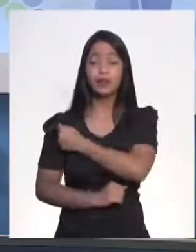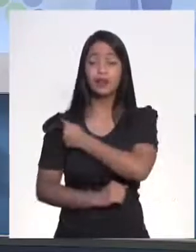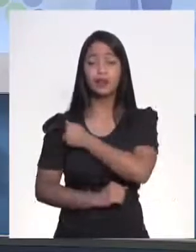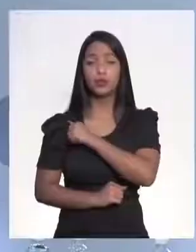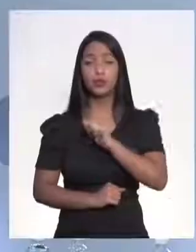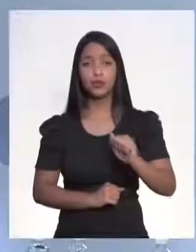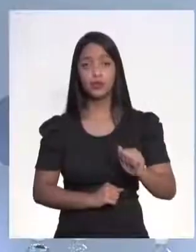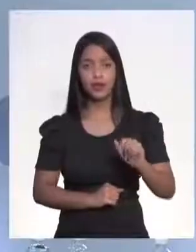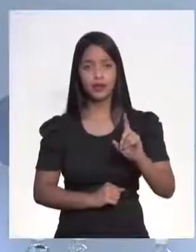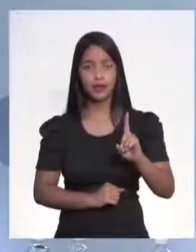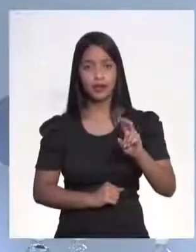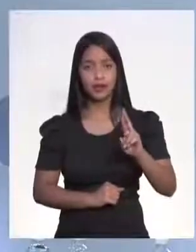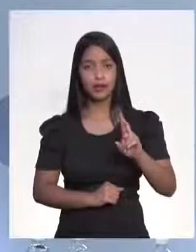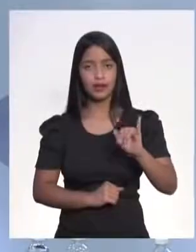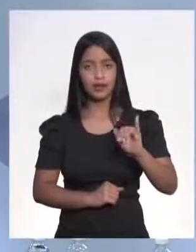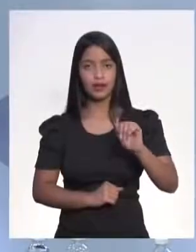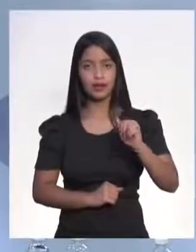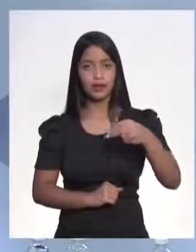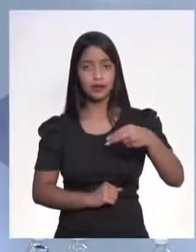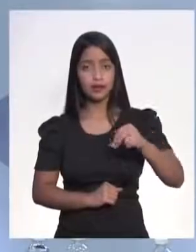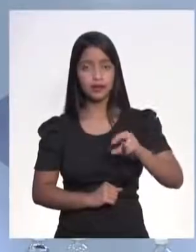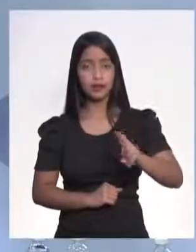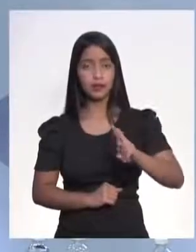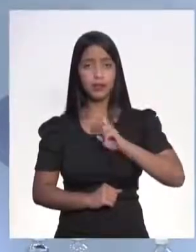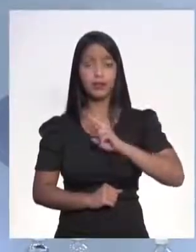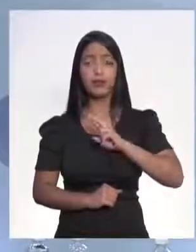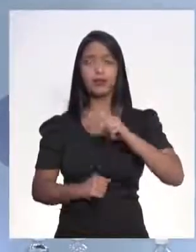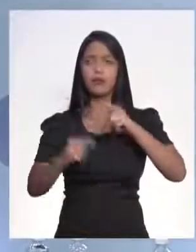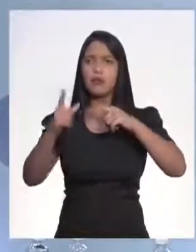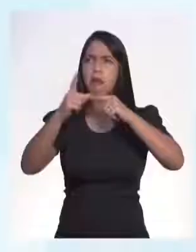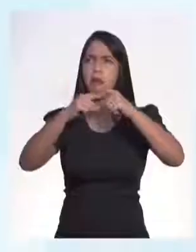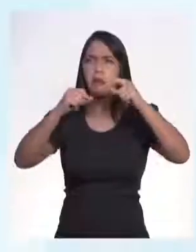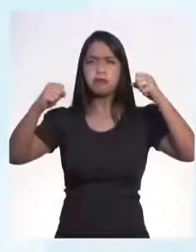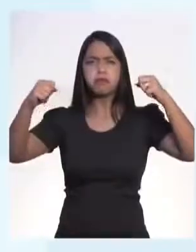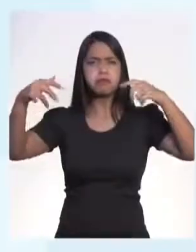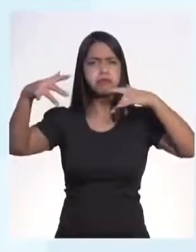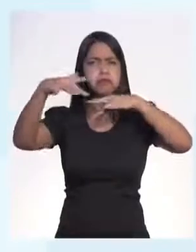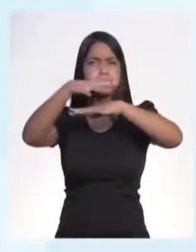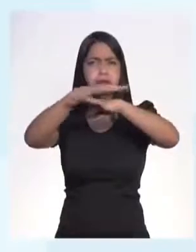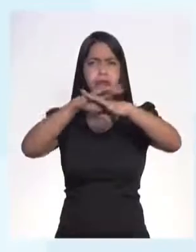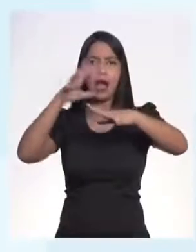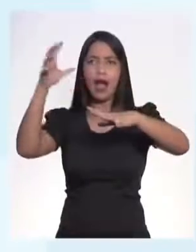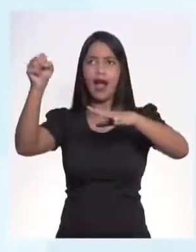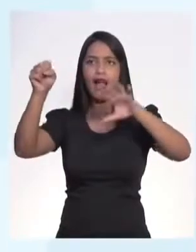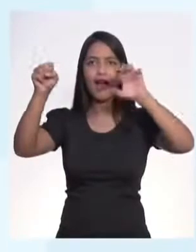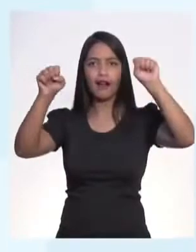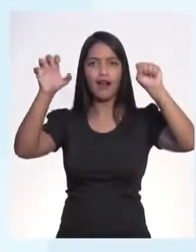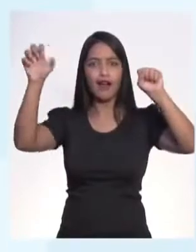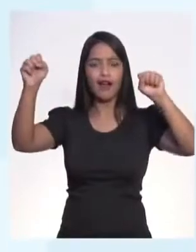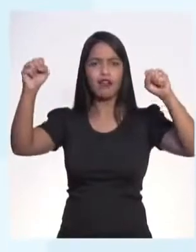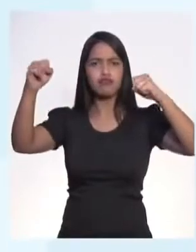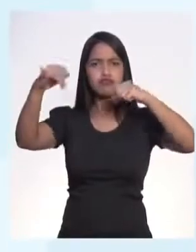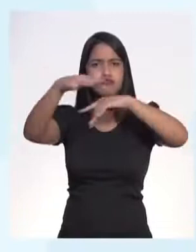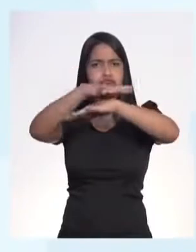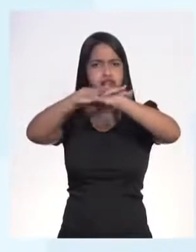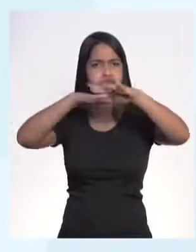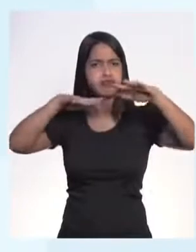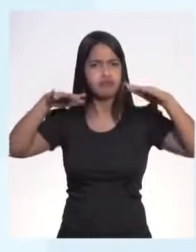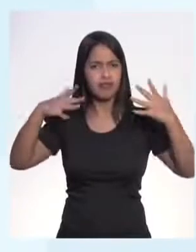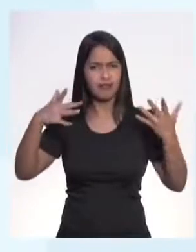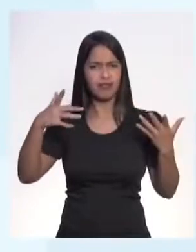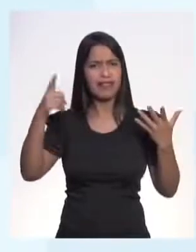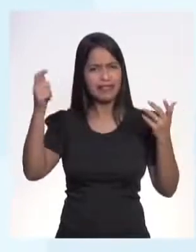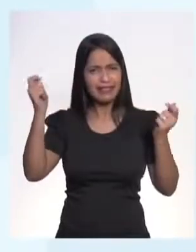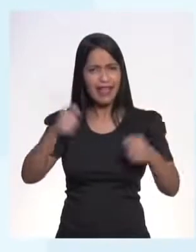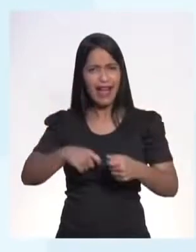Adriano Adriano participando milhões de astros agarram-se luzindo Olha que lindo os astros